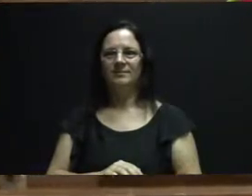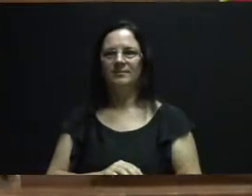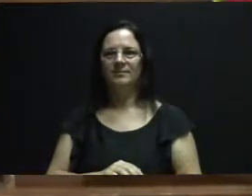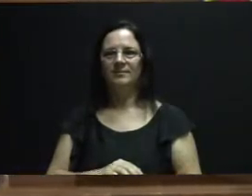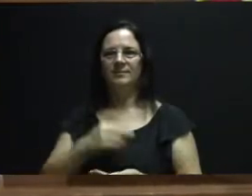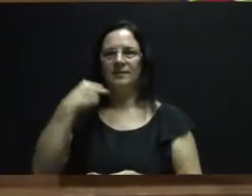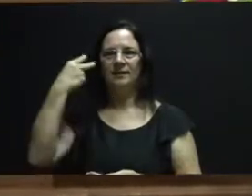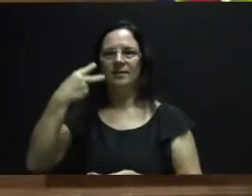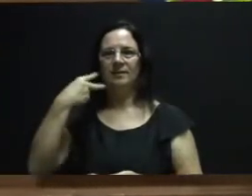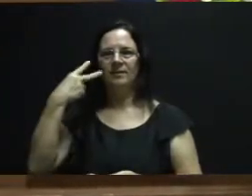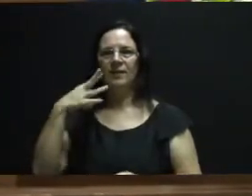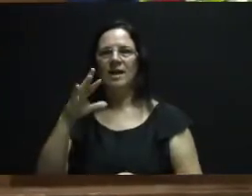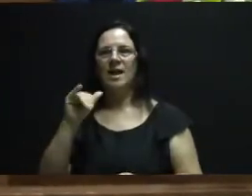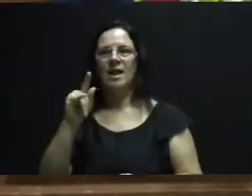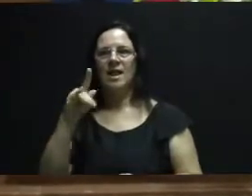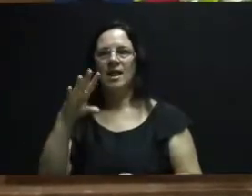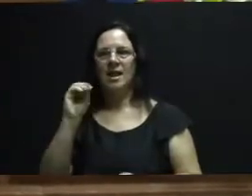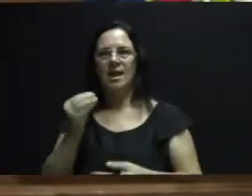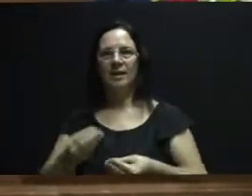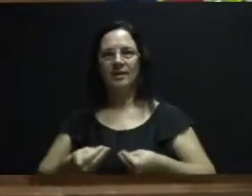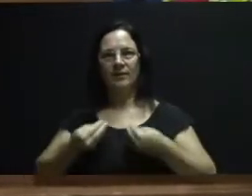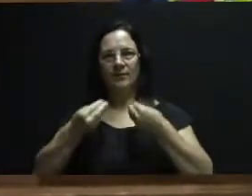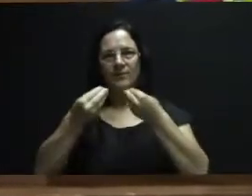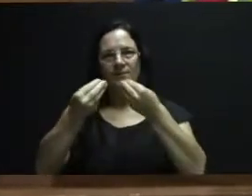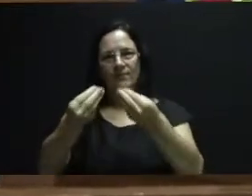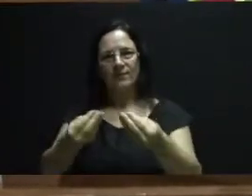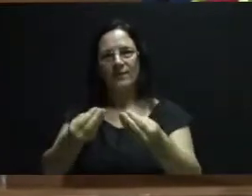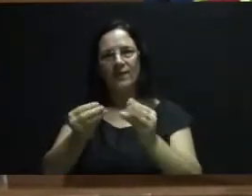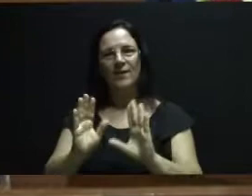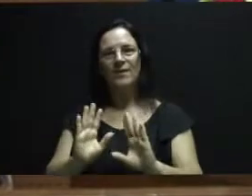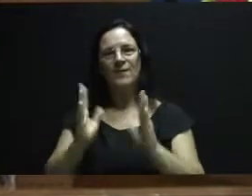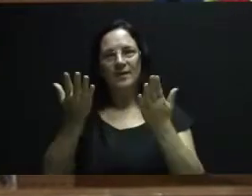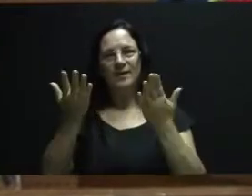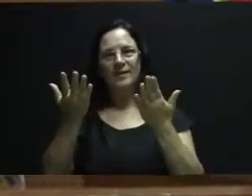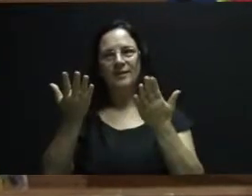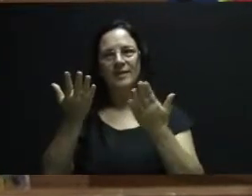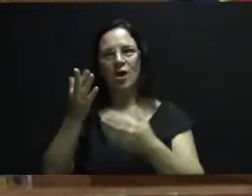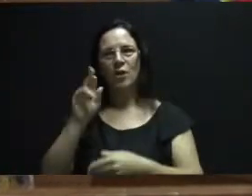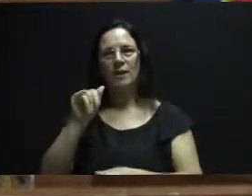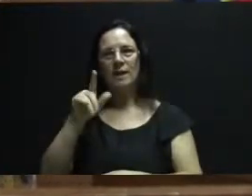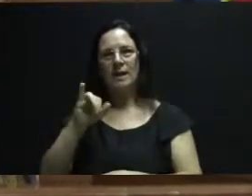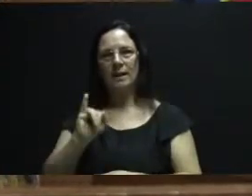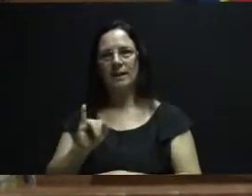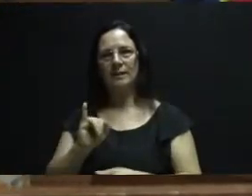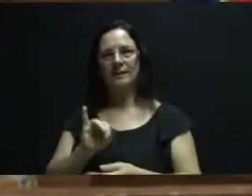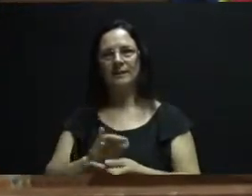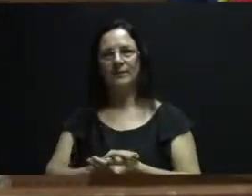O vereador Aguinaldo Alves de Araújo procederá à entrega da homenagem para Roseli Bueno Gonçalves.